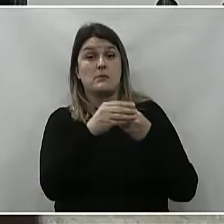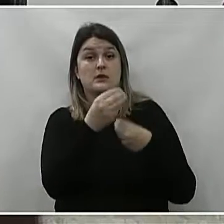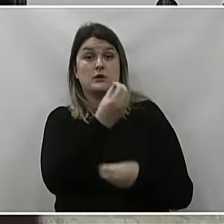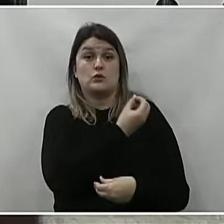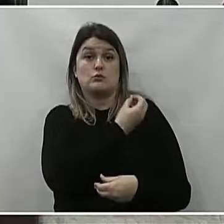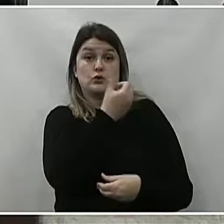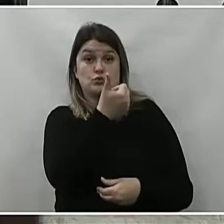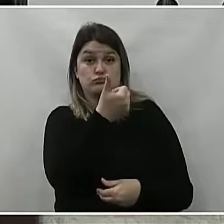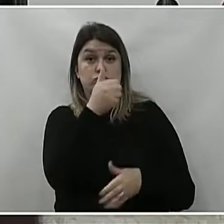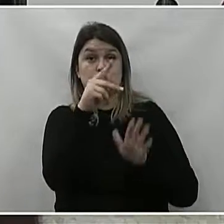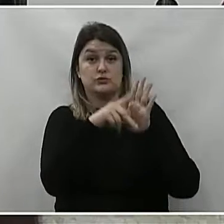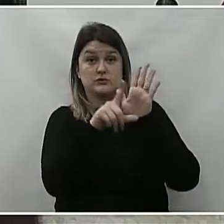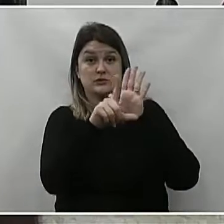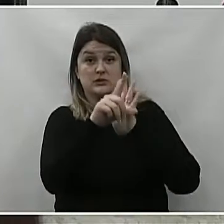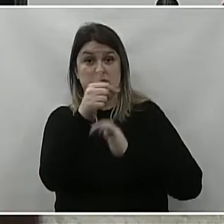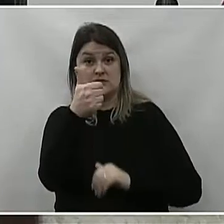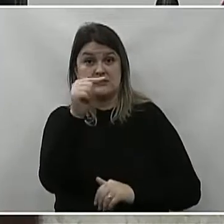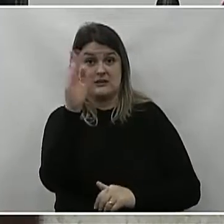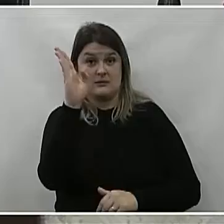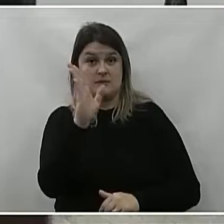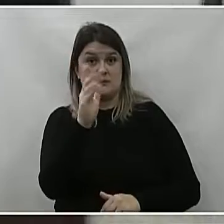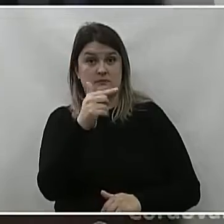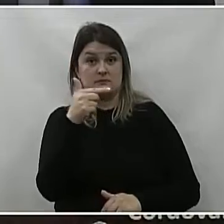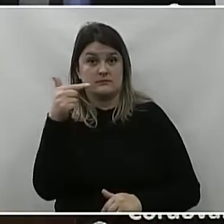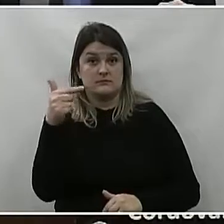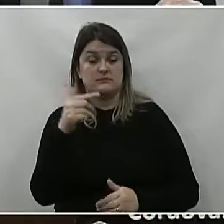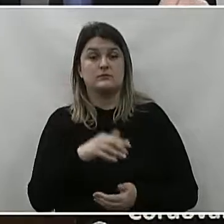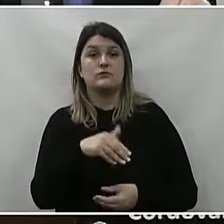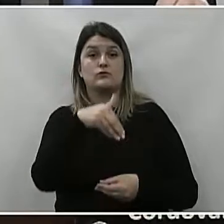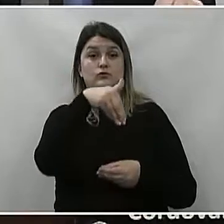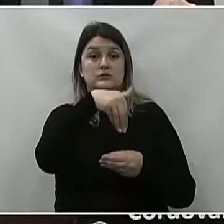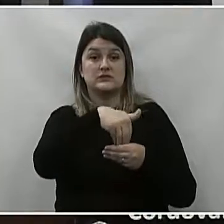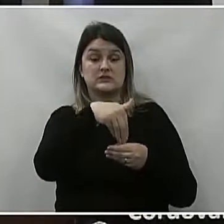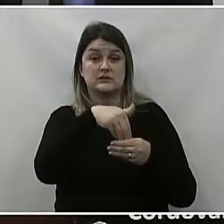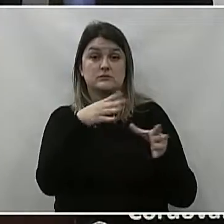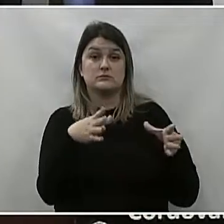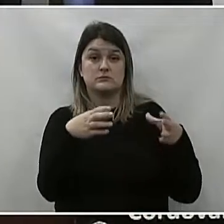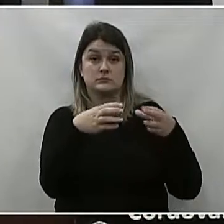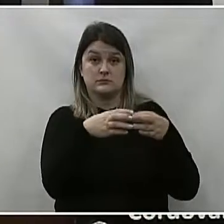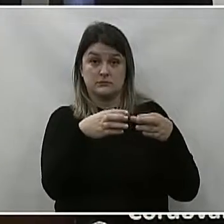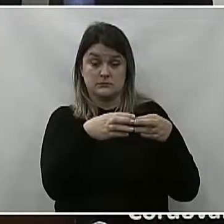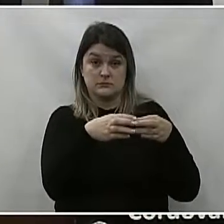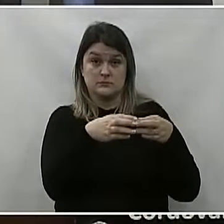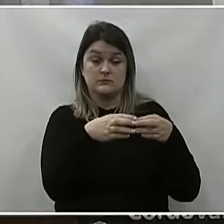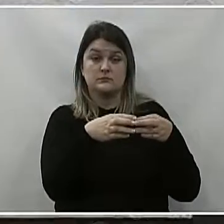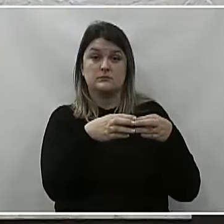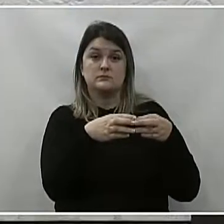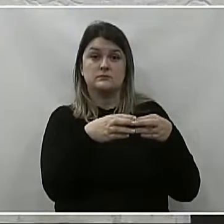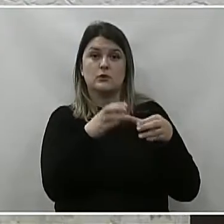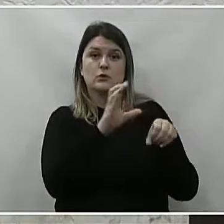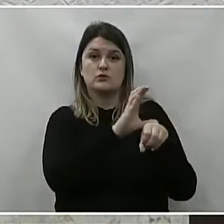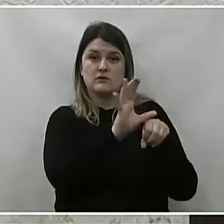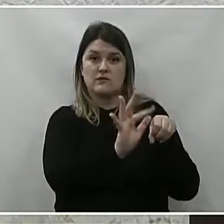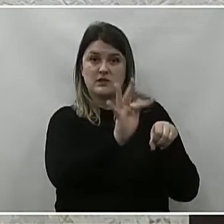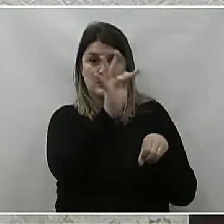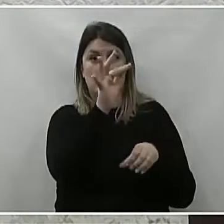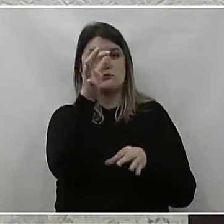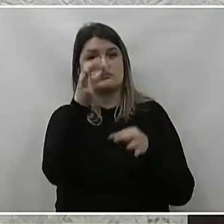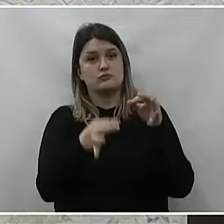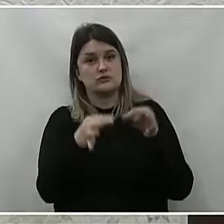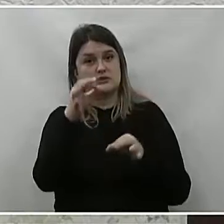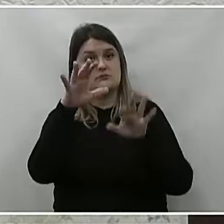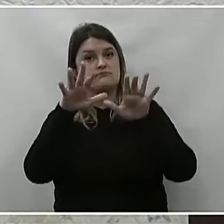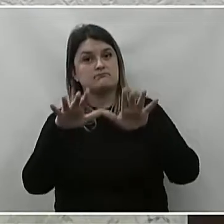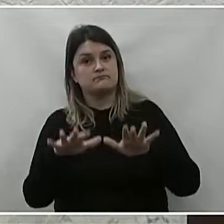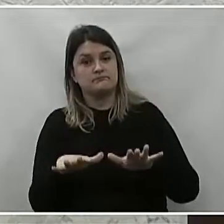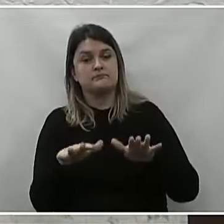Ordinária, de número 17 de 2022. Votação do parecer fundamentado da Comissão de Constituição, Justiça